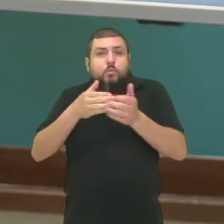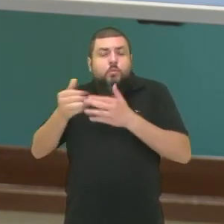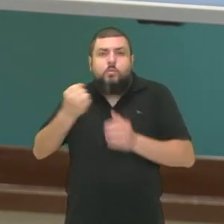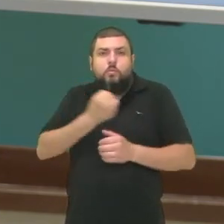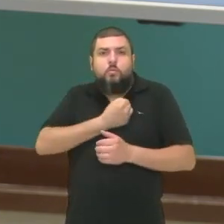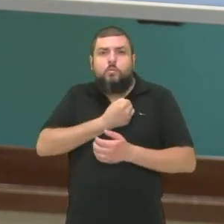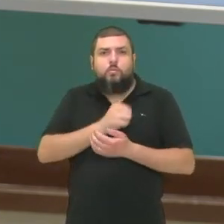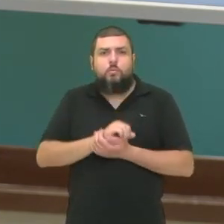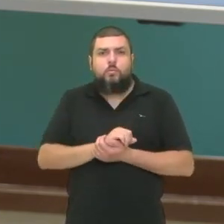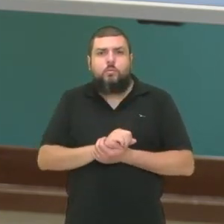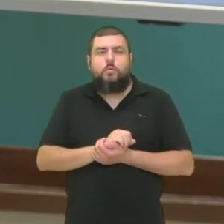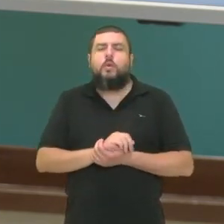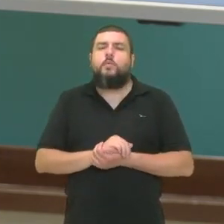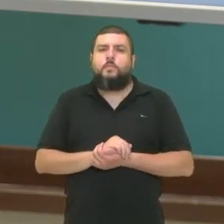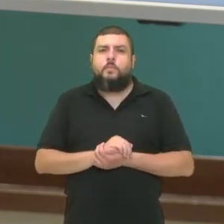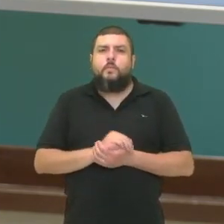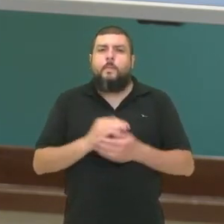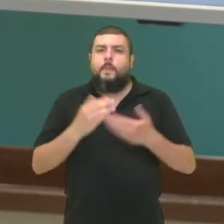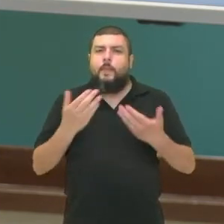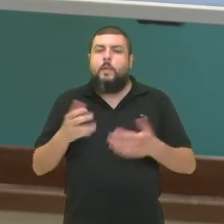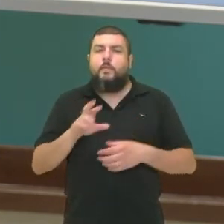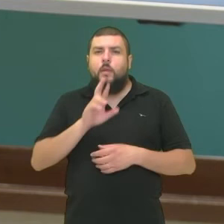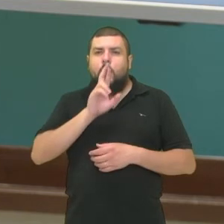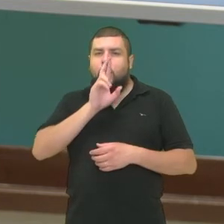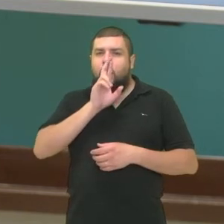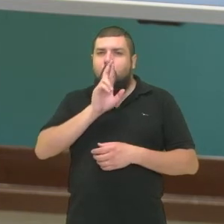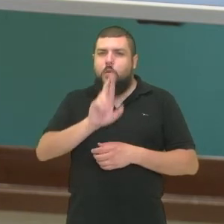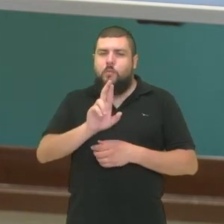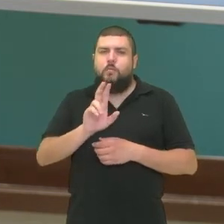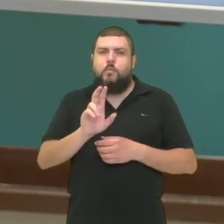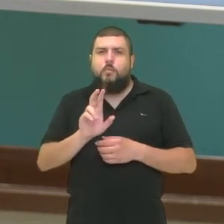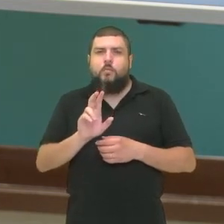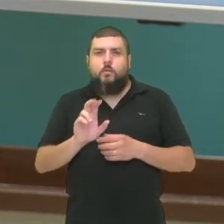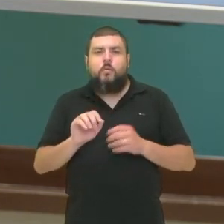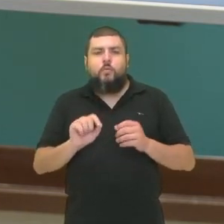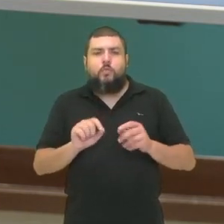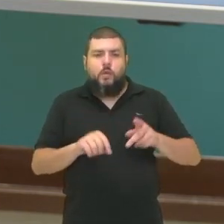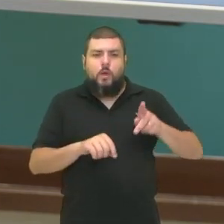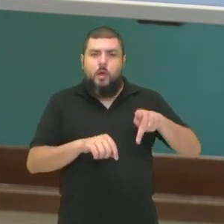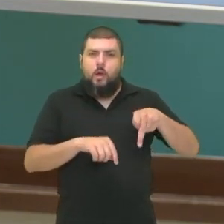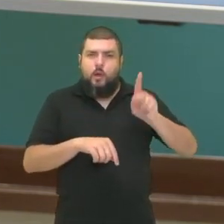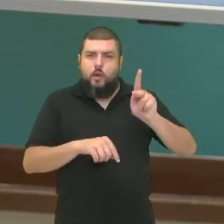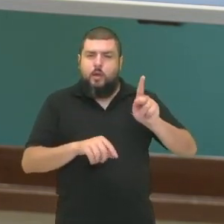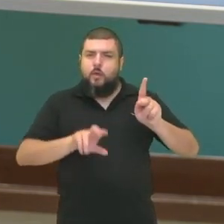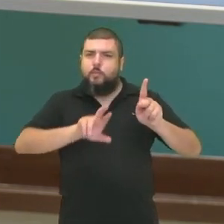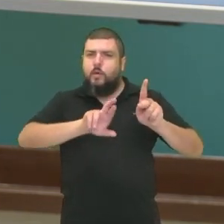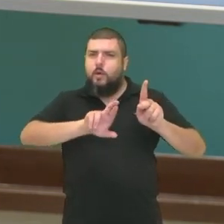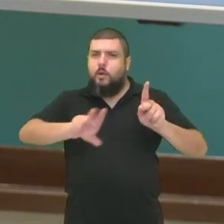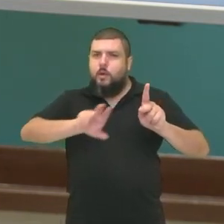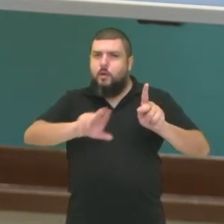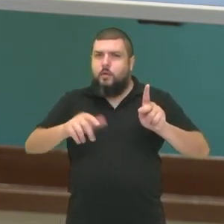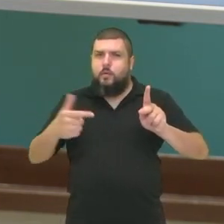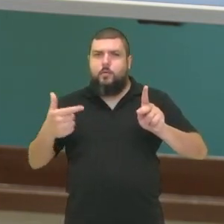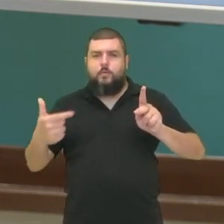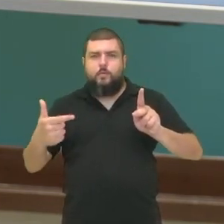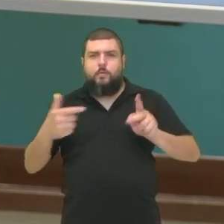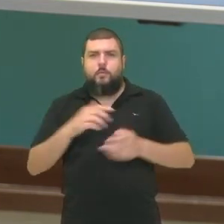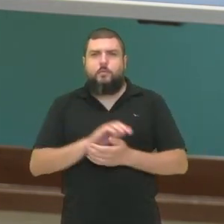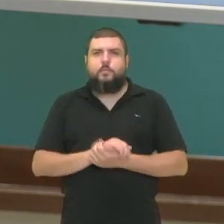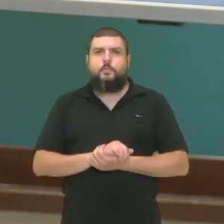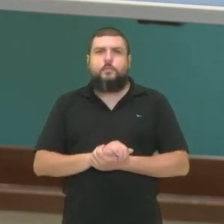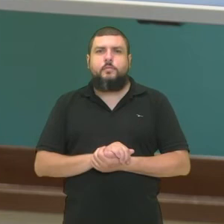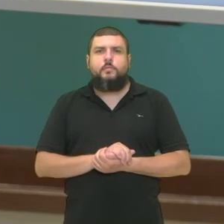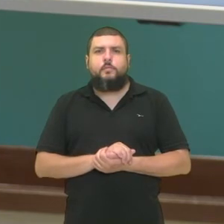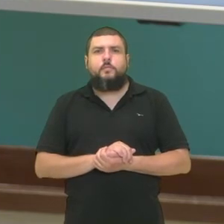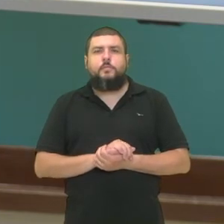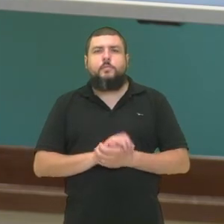aqui, para nós dizermos uma resposta genérica, a gente tem que dizer que o K é diferente de 2. Tranquilo, gente? Então